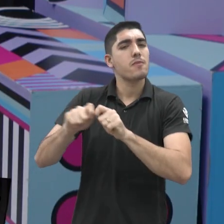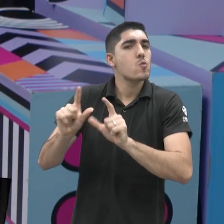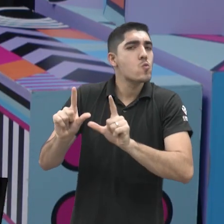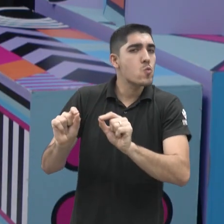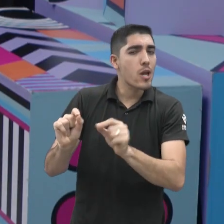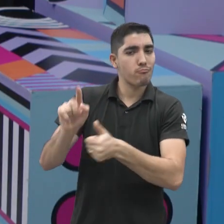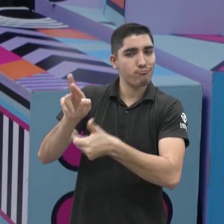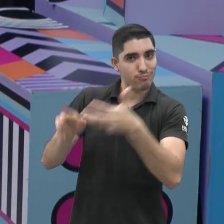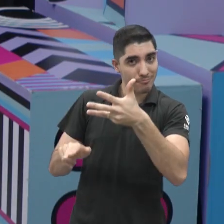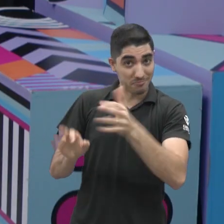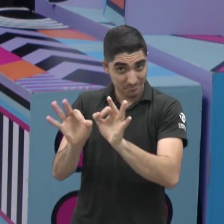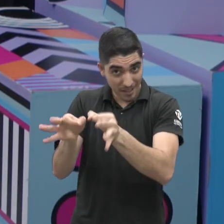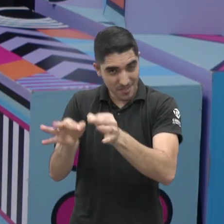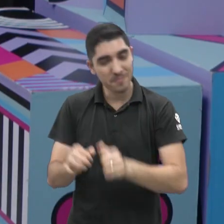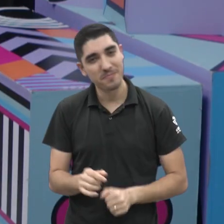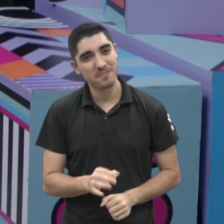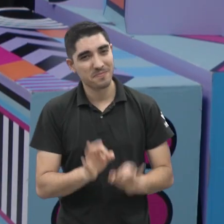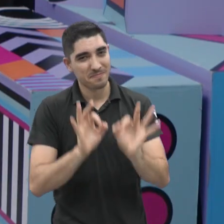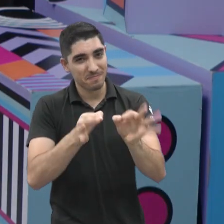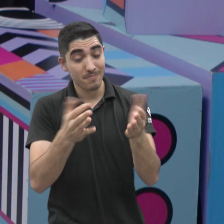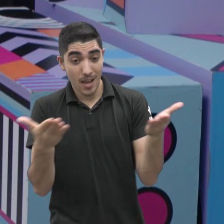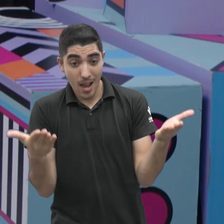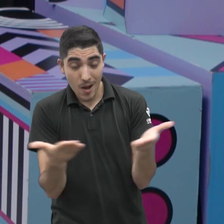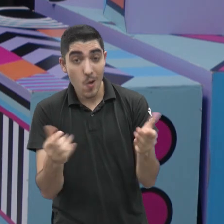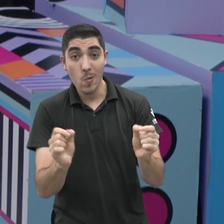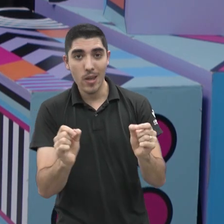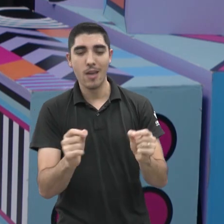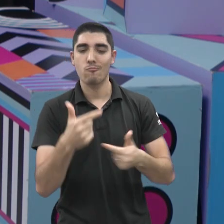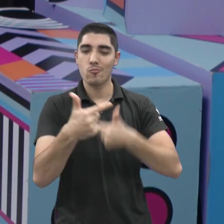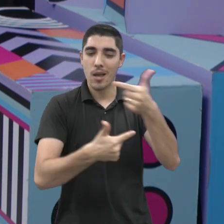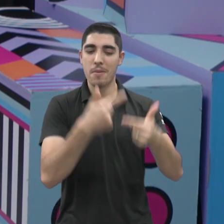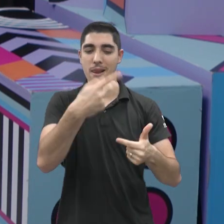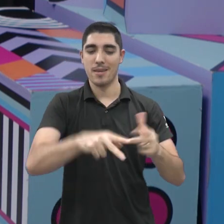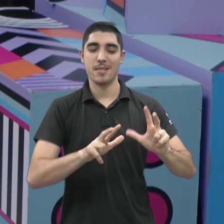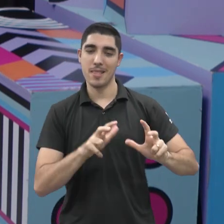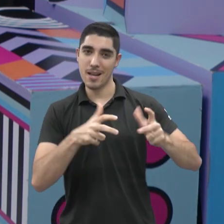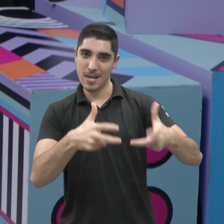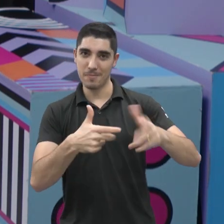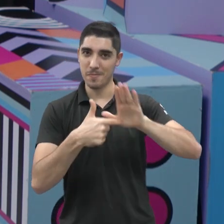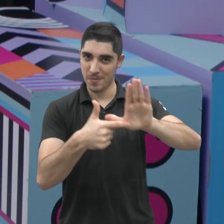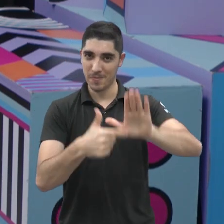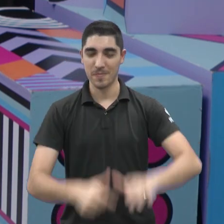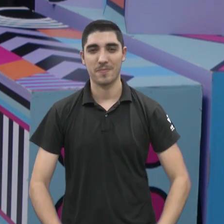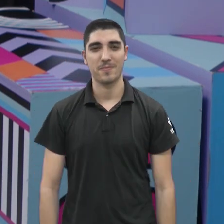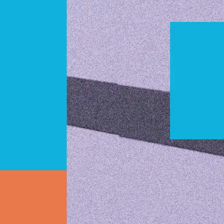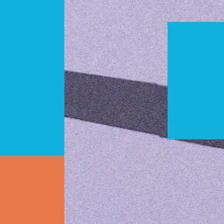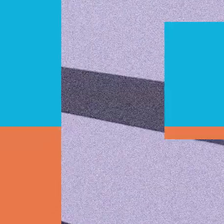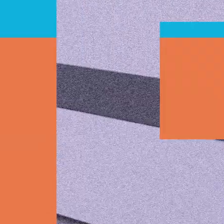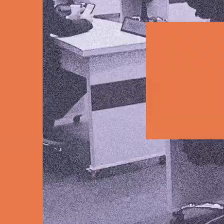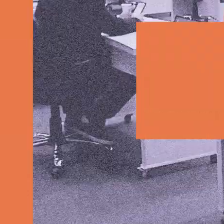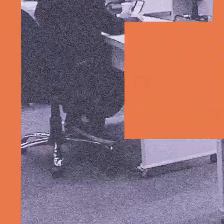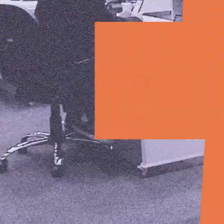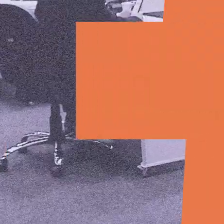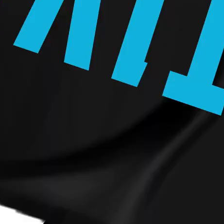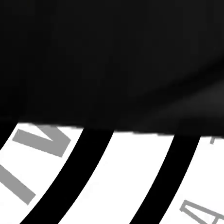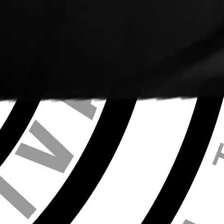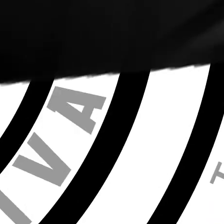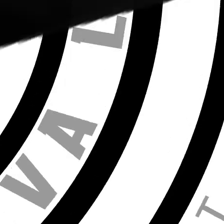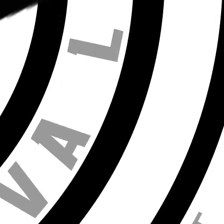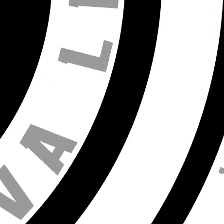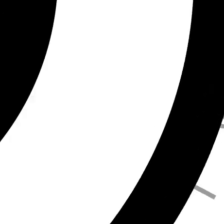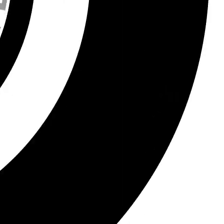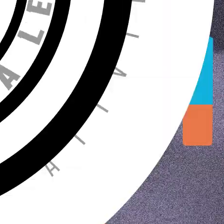da Câmara Municipal, né, Marvinzeira? É isso mesmo, Samu. Chegou a hora do nosso quadro Atividade Legislativa.